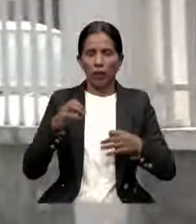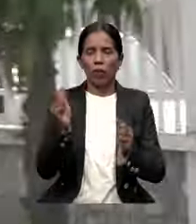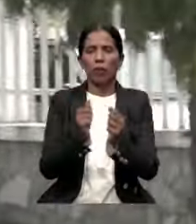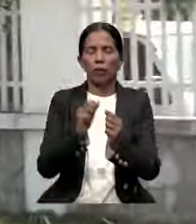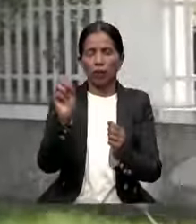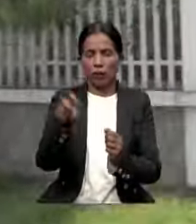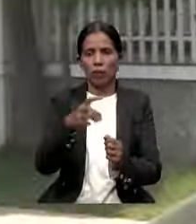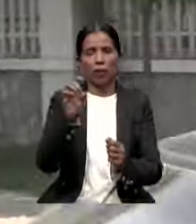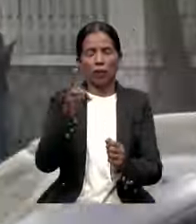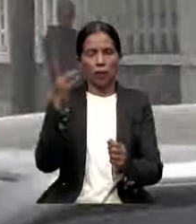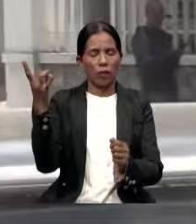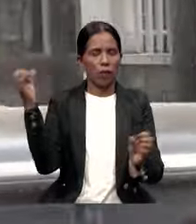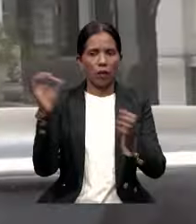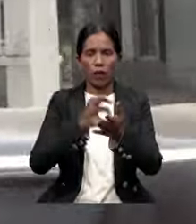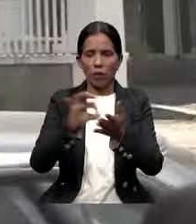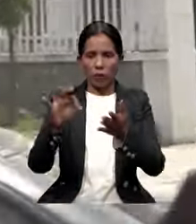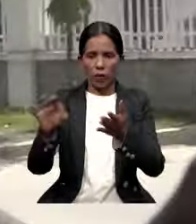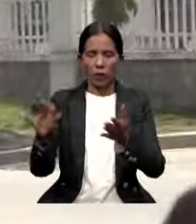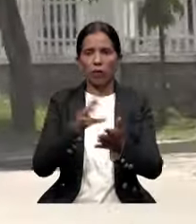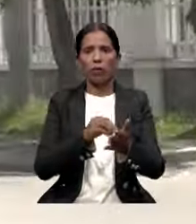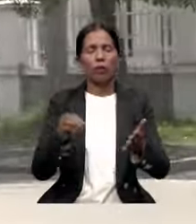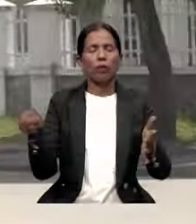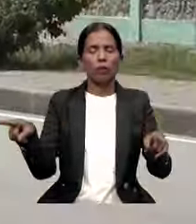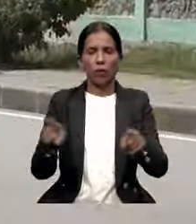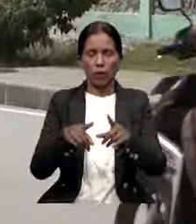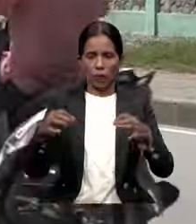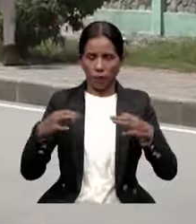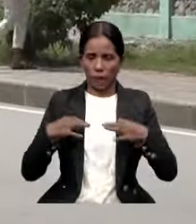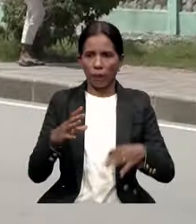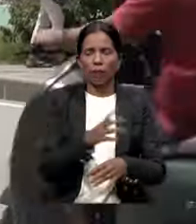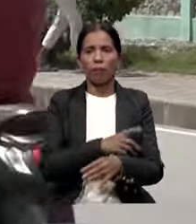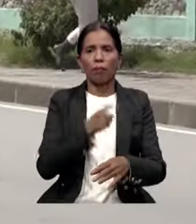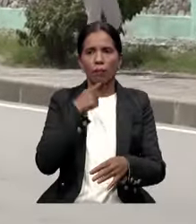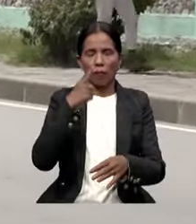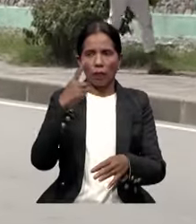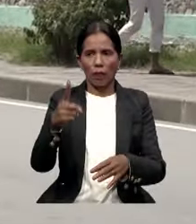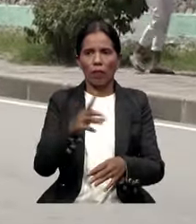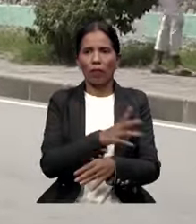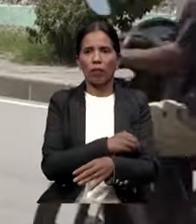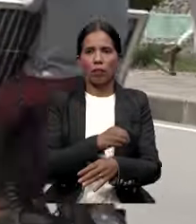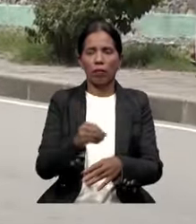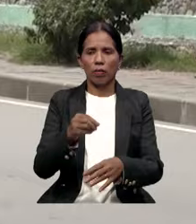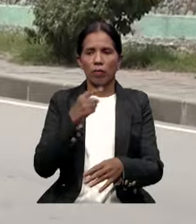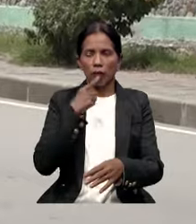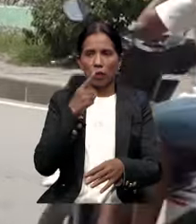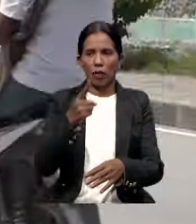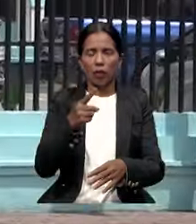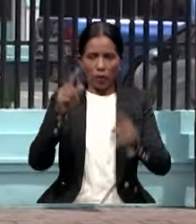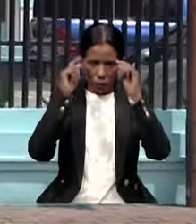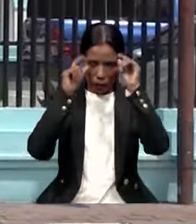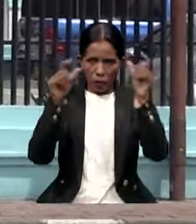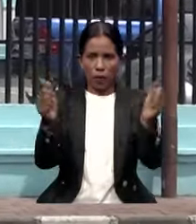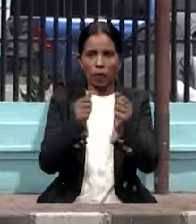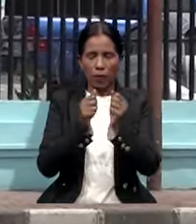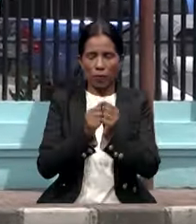usi número ne la sura ho tolerância de ponto sira. Tuir estudo empresa recursos humanos Mercer Hatudu, Timor-Leste hamutuk